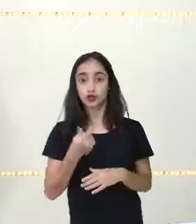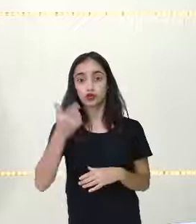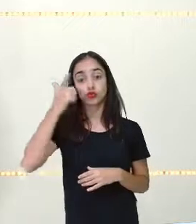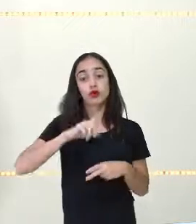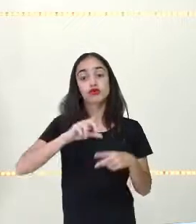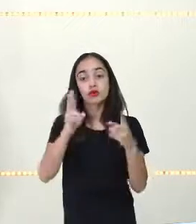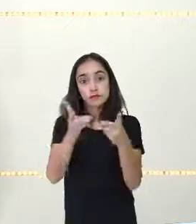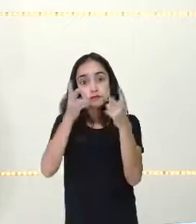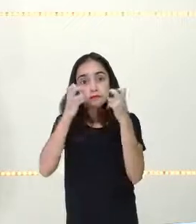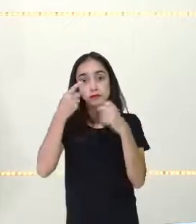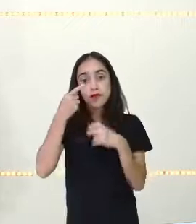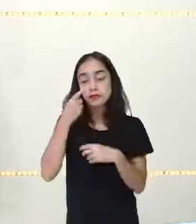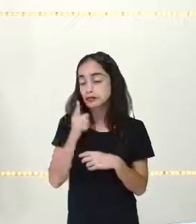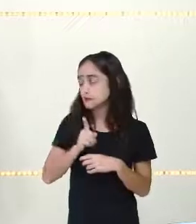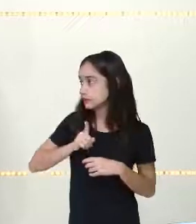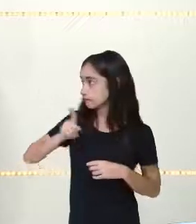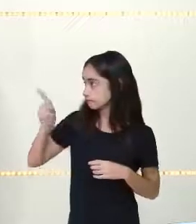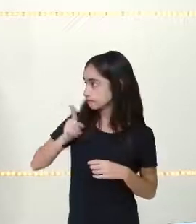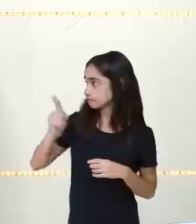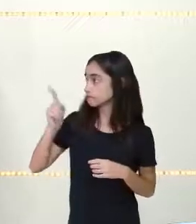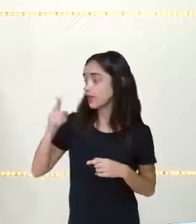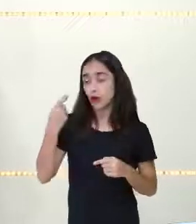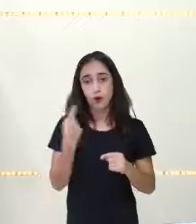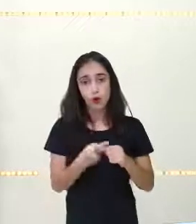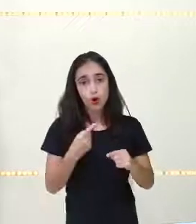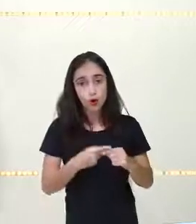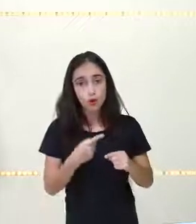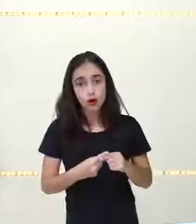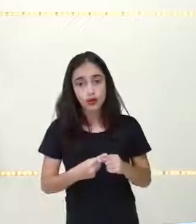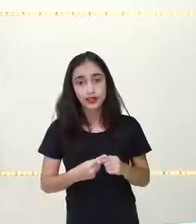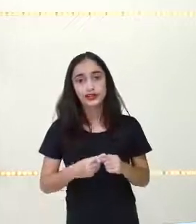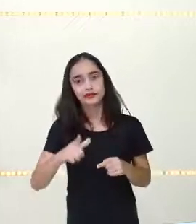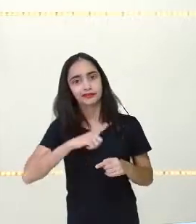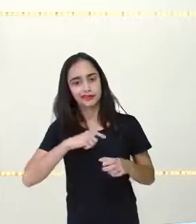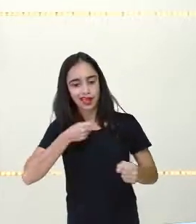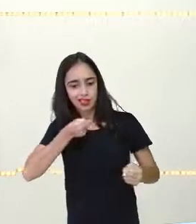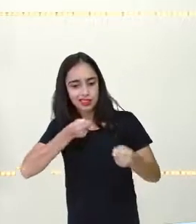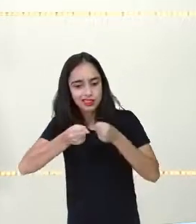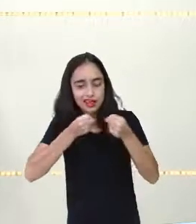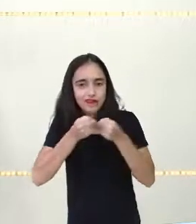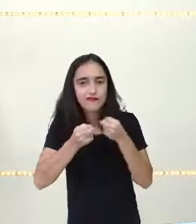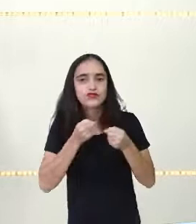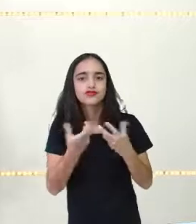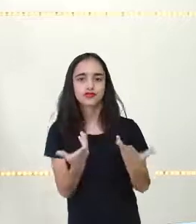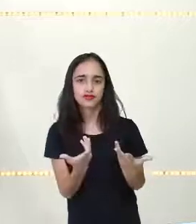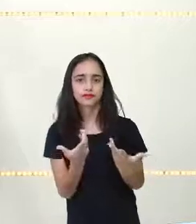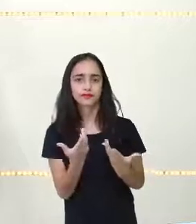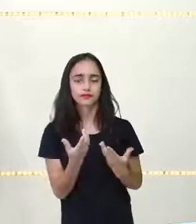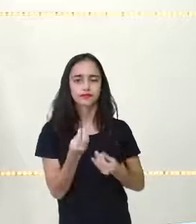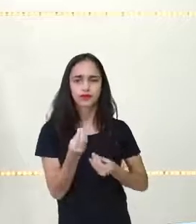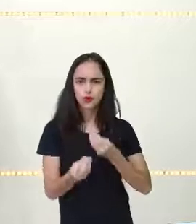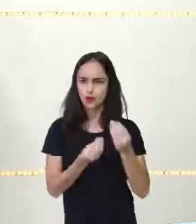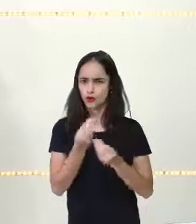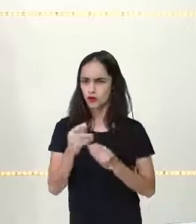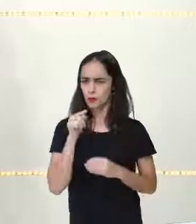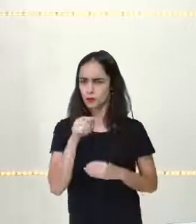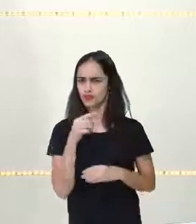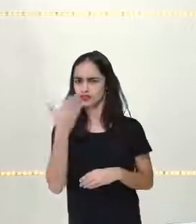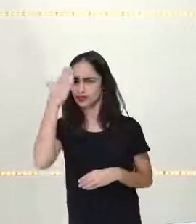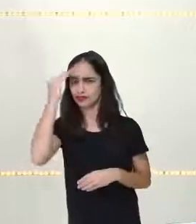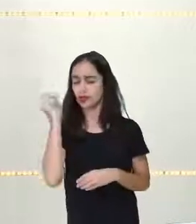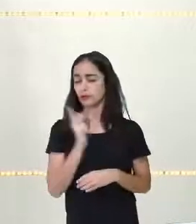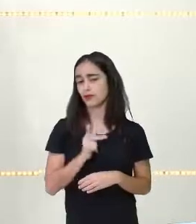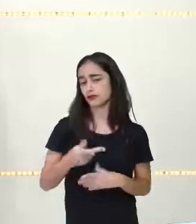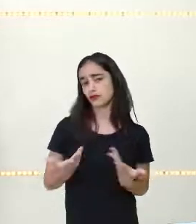nesta que é uma reportagem já por conta disso mesmo por conta das entrevistas o professor como a senhora sabe que houve